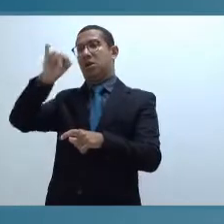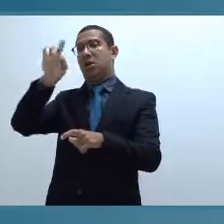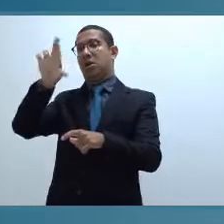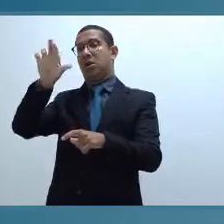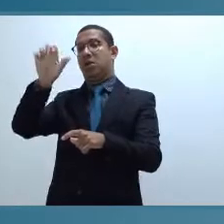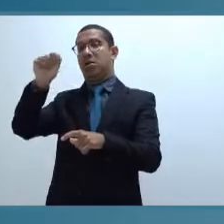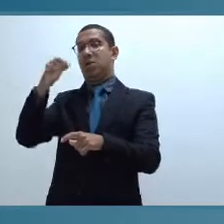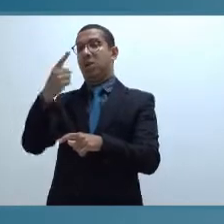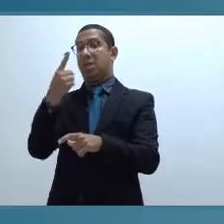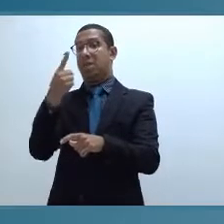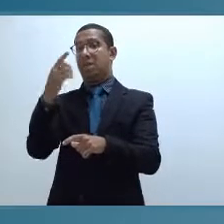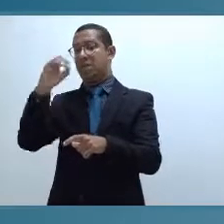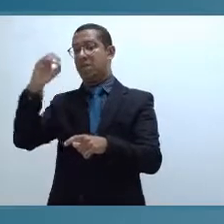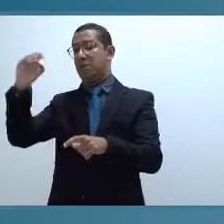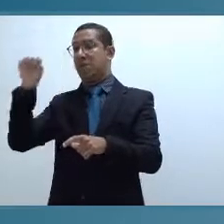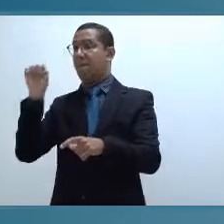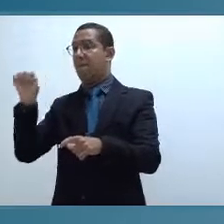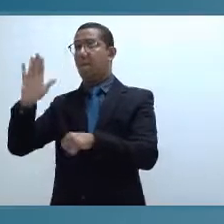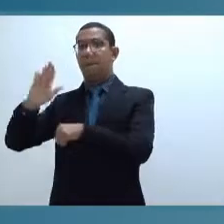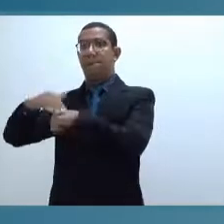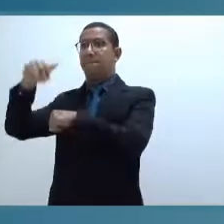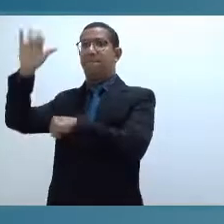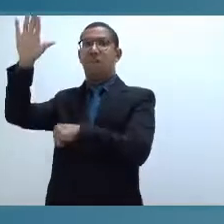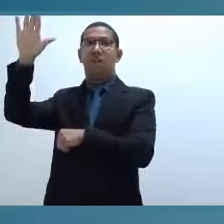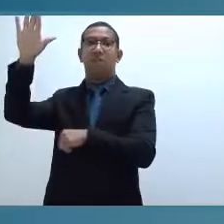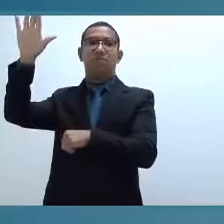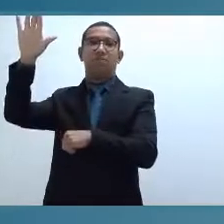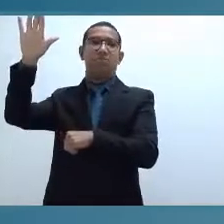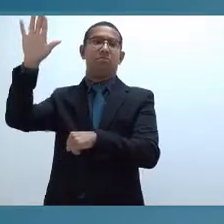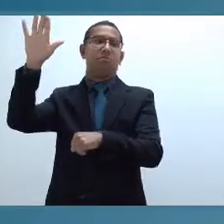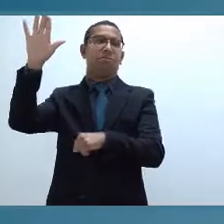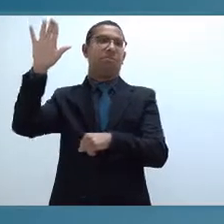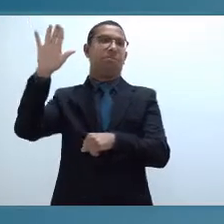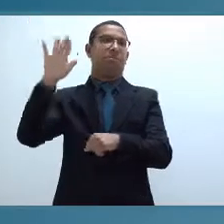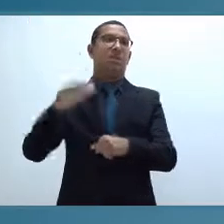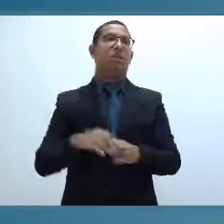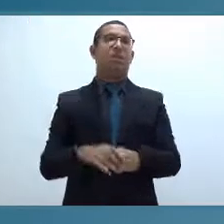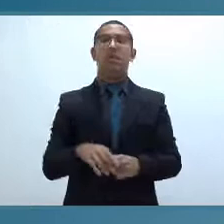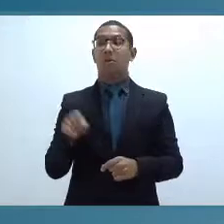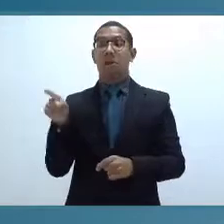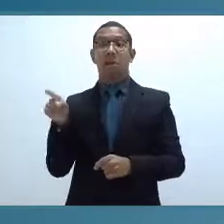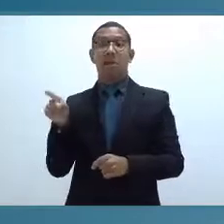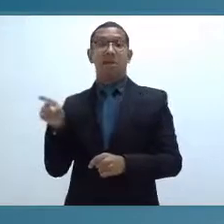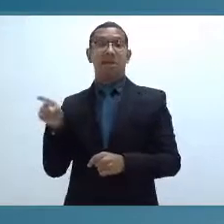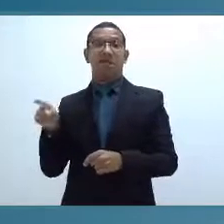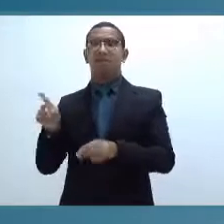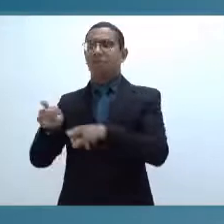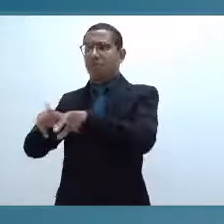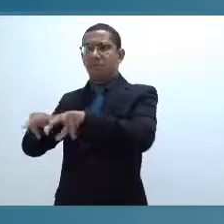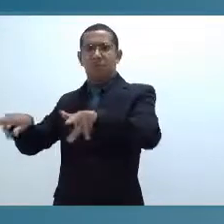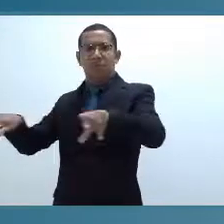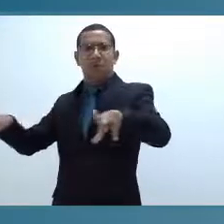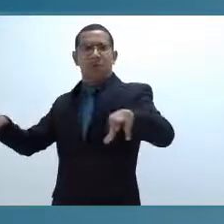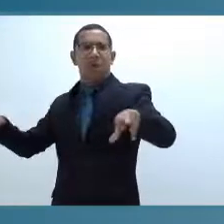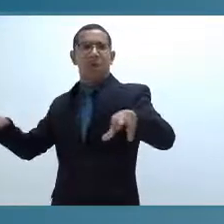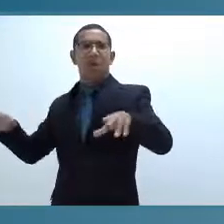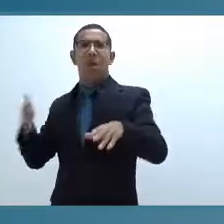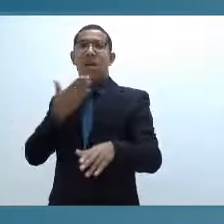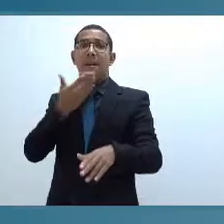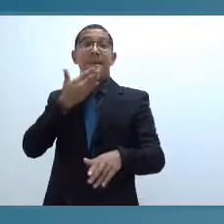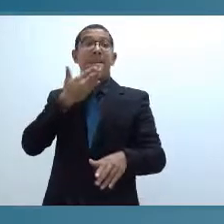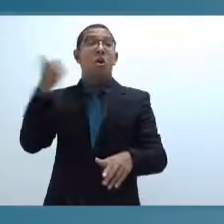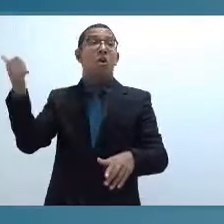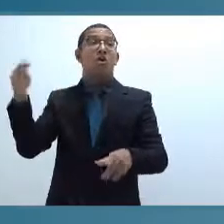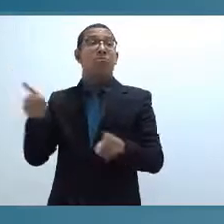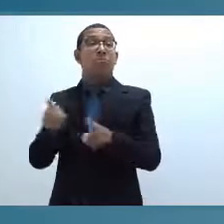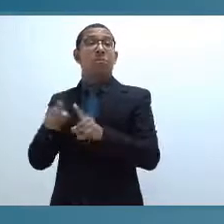117.320 habitantes, estimativa do IGE, tendo este melhor infraestrutura necessária à tranquilidade para o